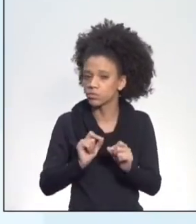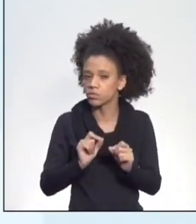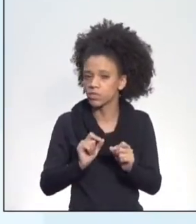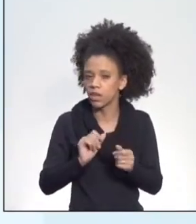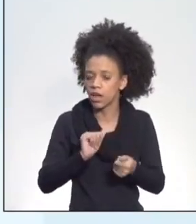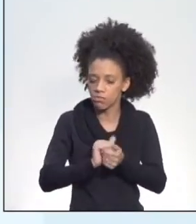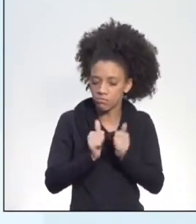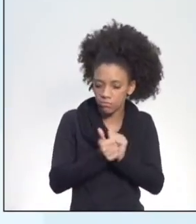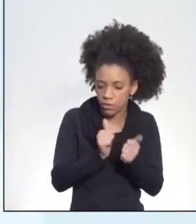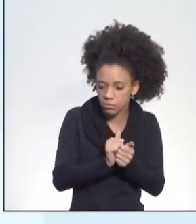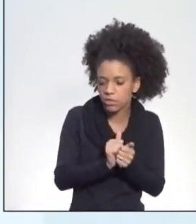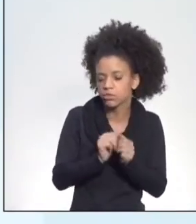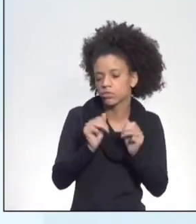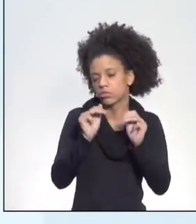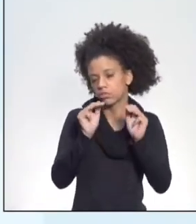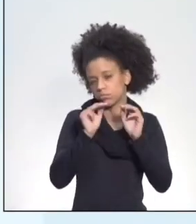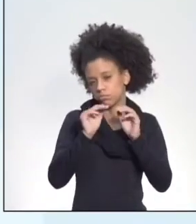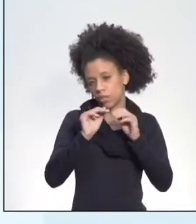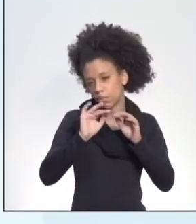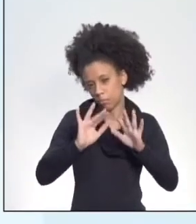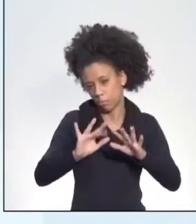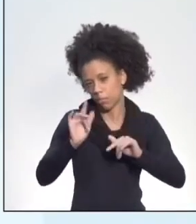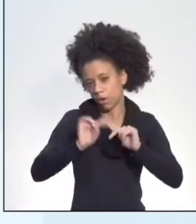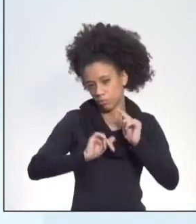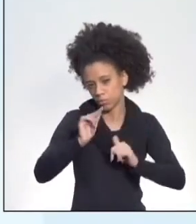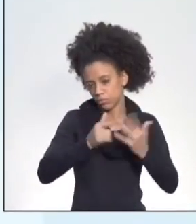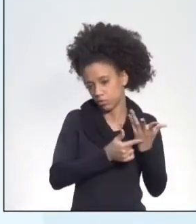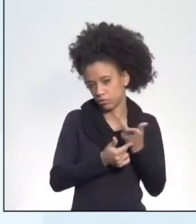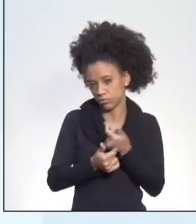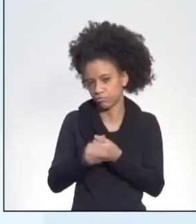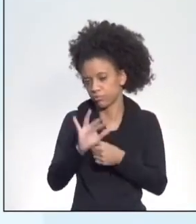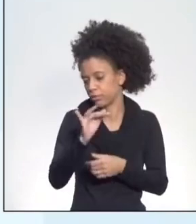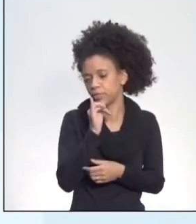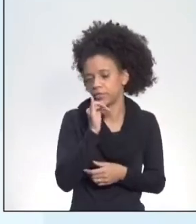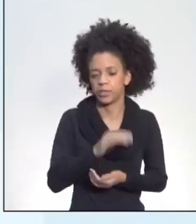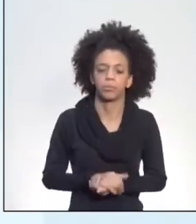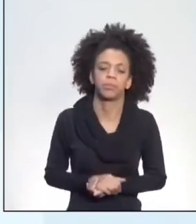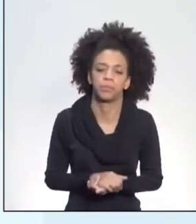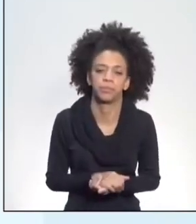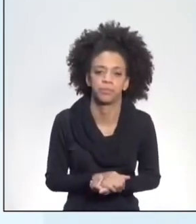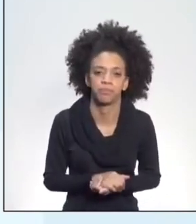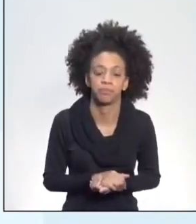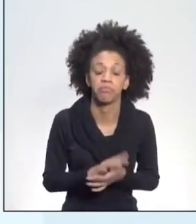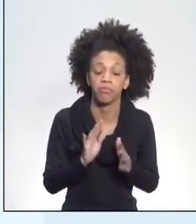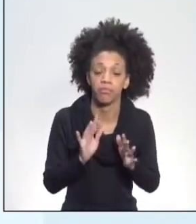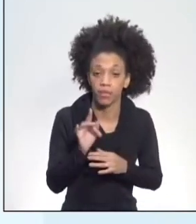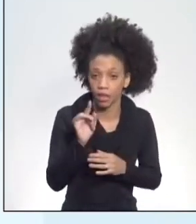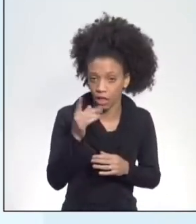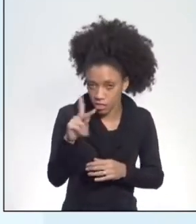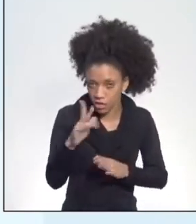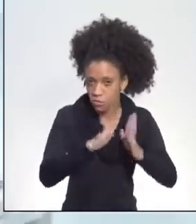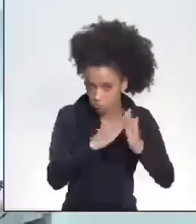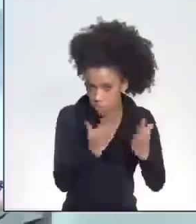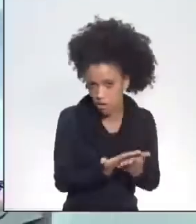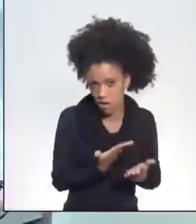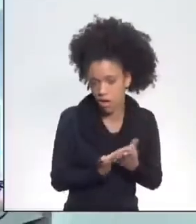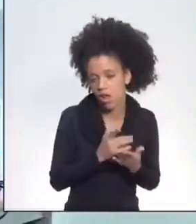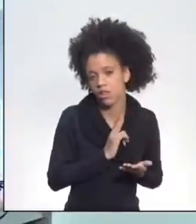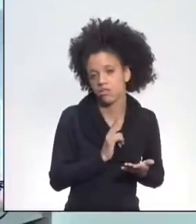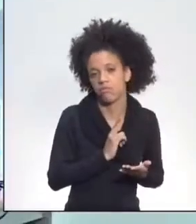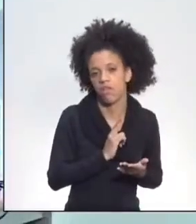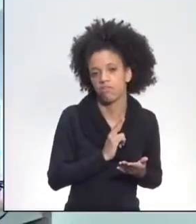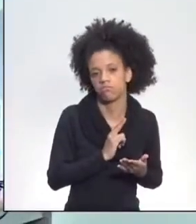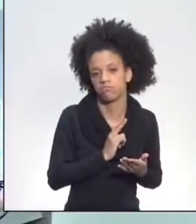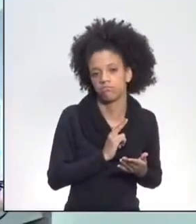do objeto artístico. Ou seja, né, vamos dar um exemplo aí de intervenção urbana. Vamos supor que lá na sua escola você tenha lá o